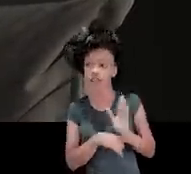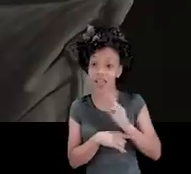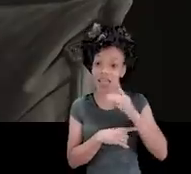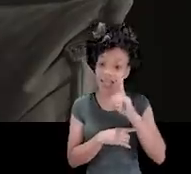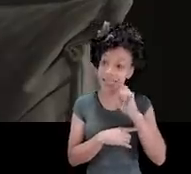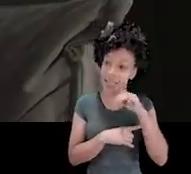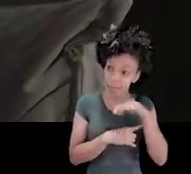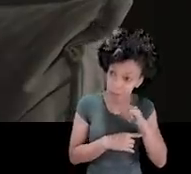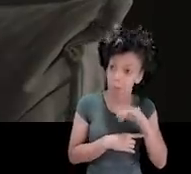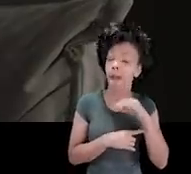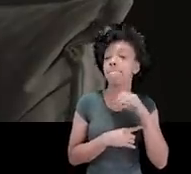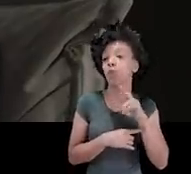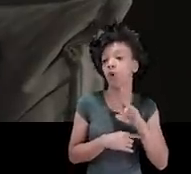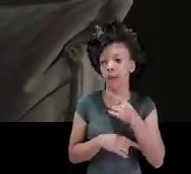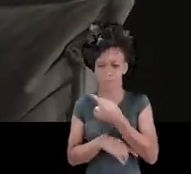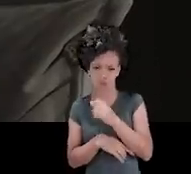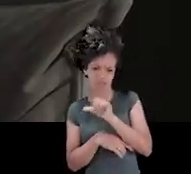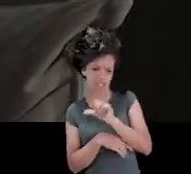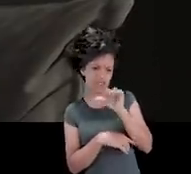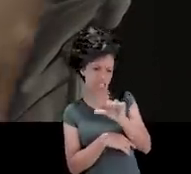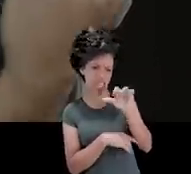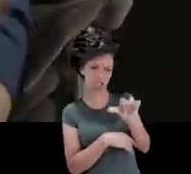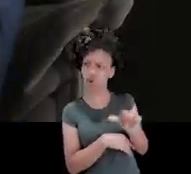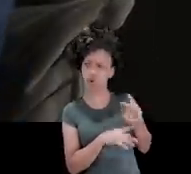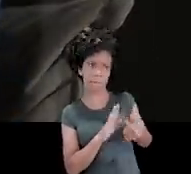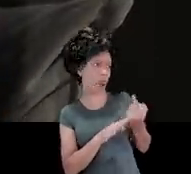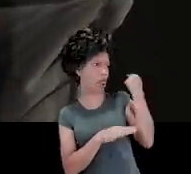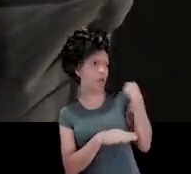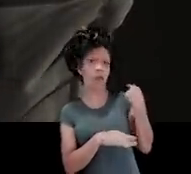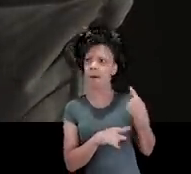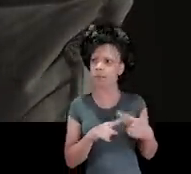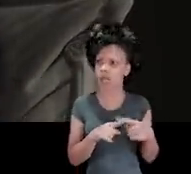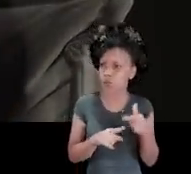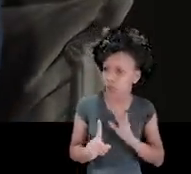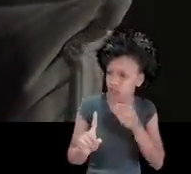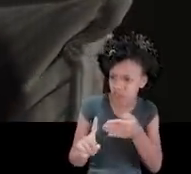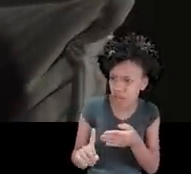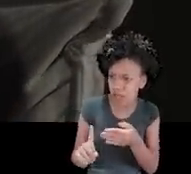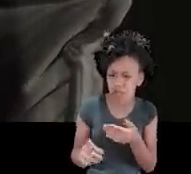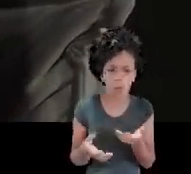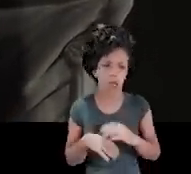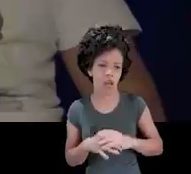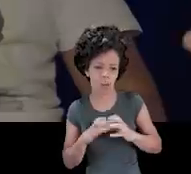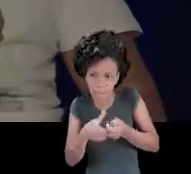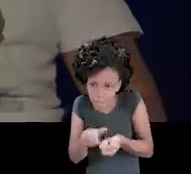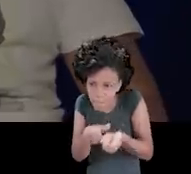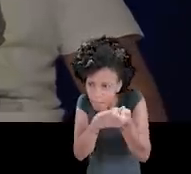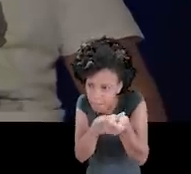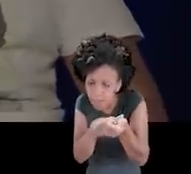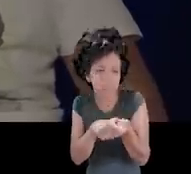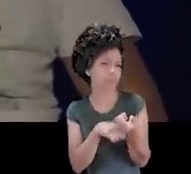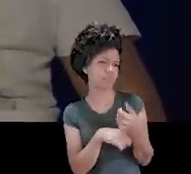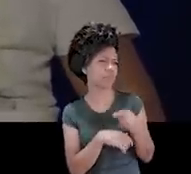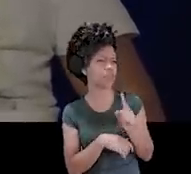Moore de 1900 e bolinha. 99. 99 pra fazer essa piada, porque não tem referência. Mas nem tipo bola de sinuca, alguma coisa do tipo? Ah, acho que